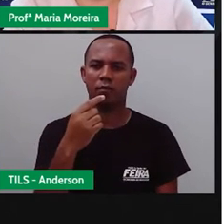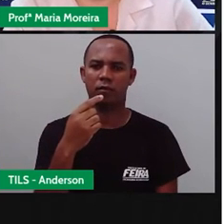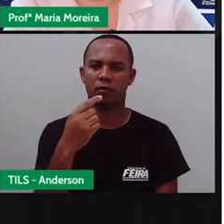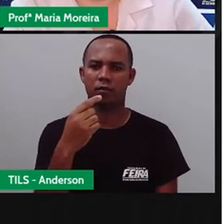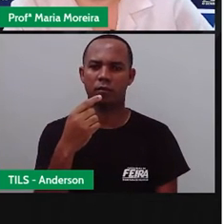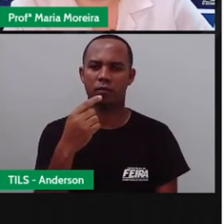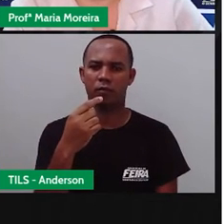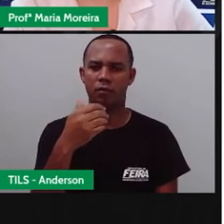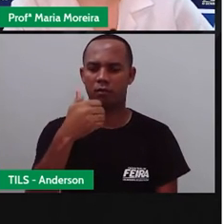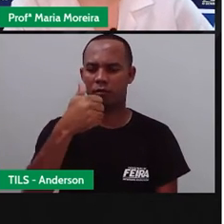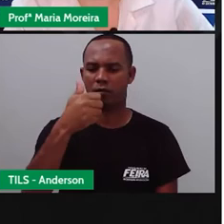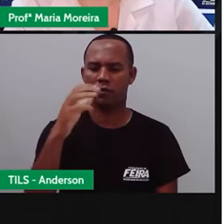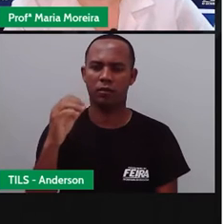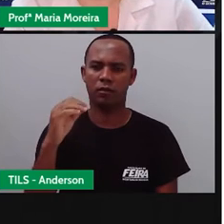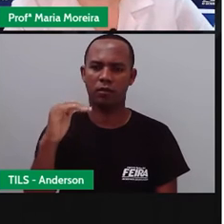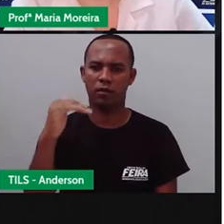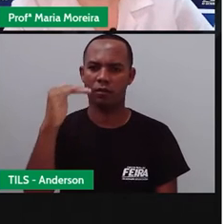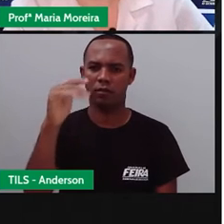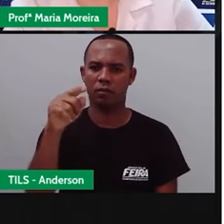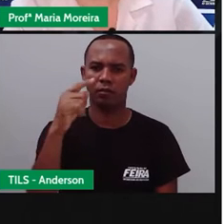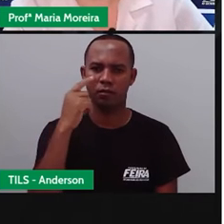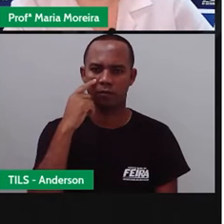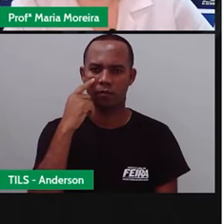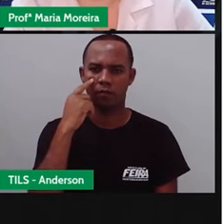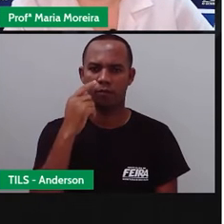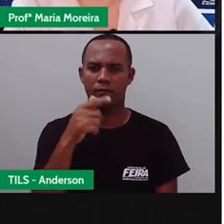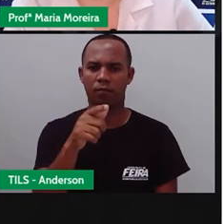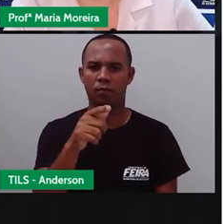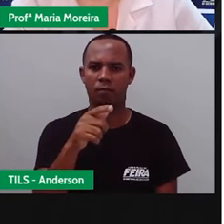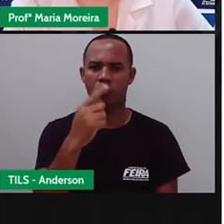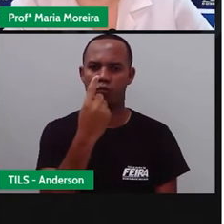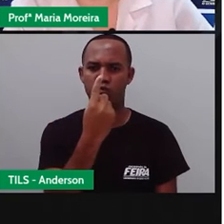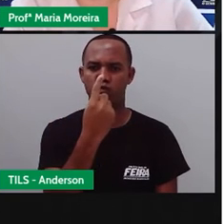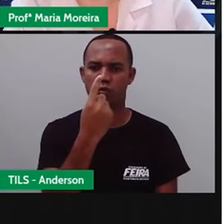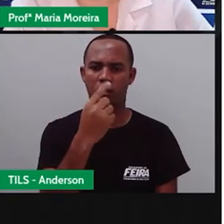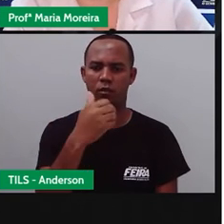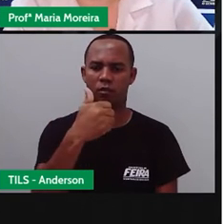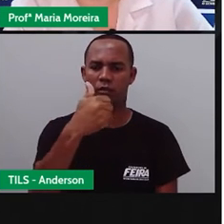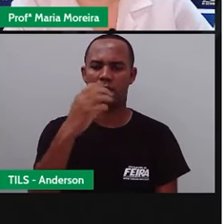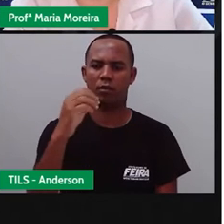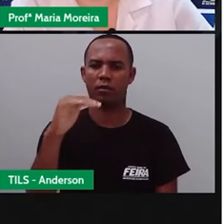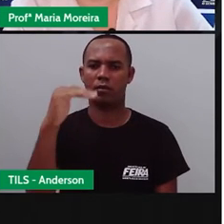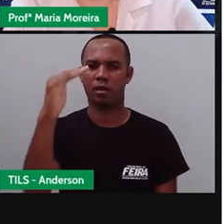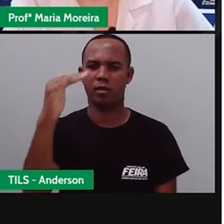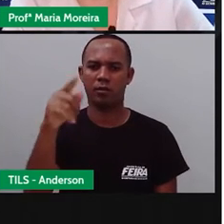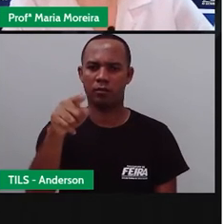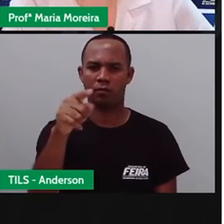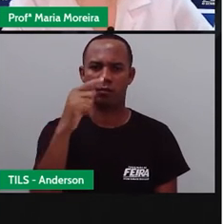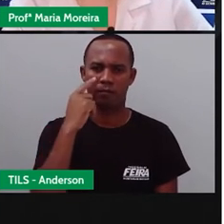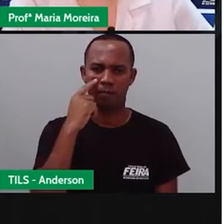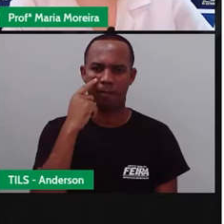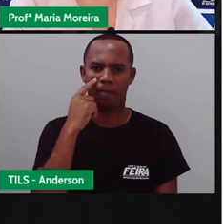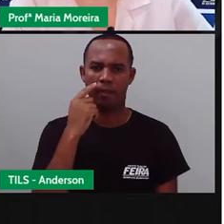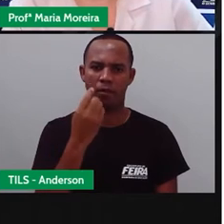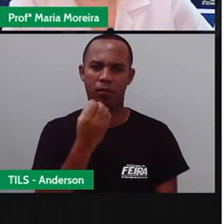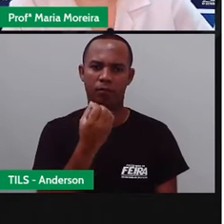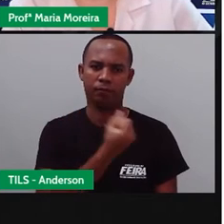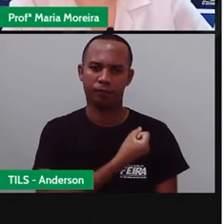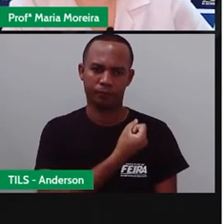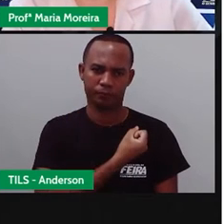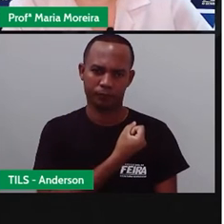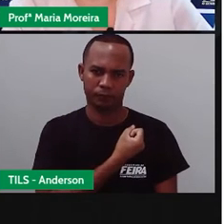equivale a 10 bolinhas o que aquilo uma bolinha de equivale a 10 bolinhas aqui e os